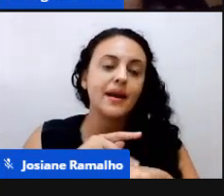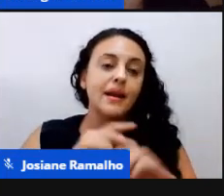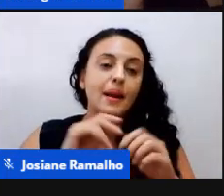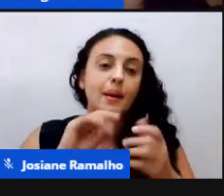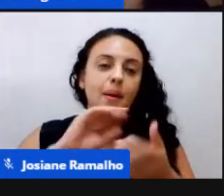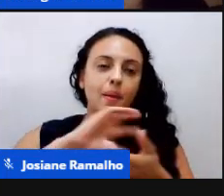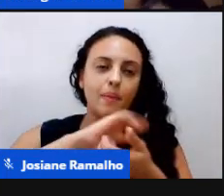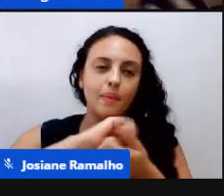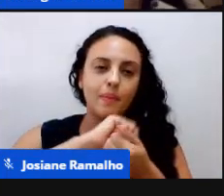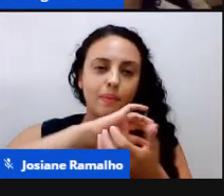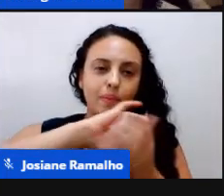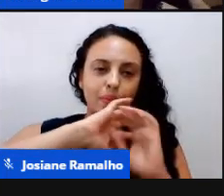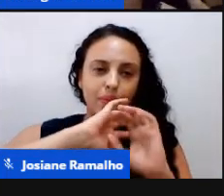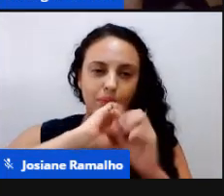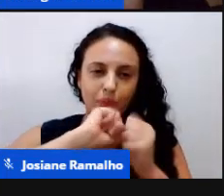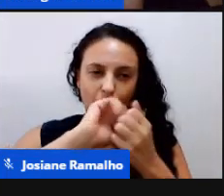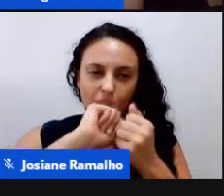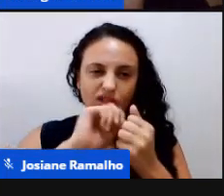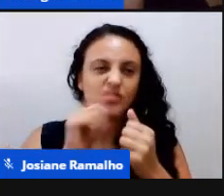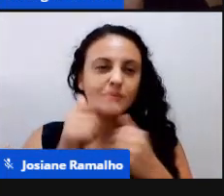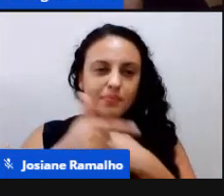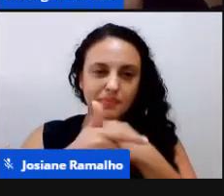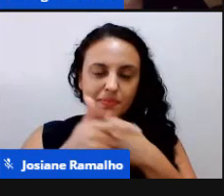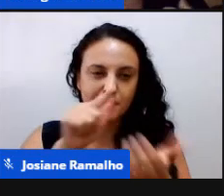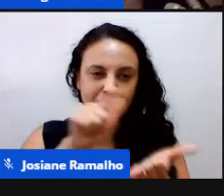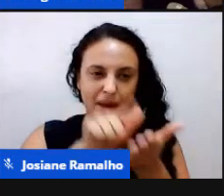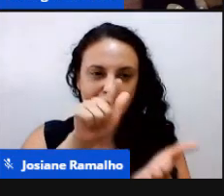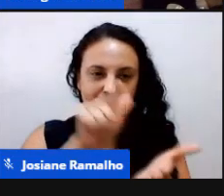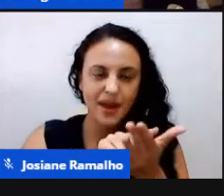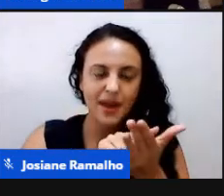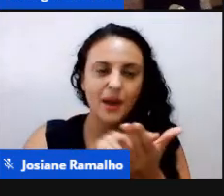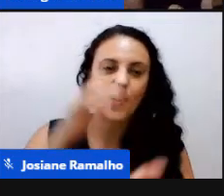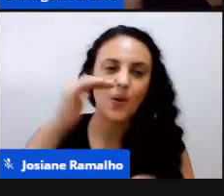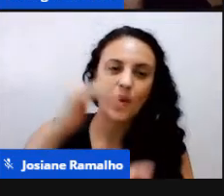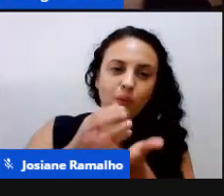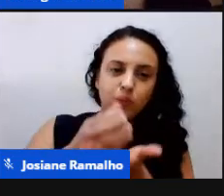papel, garrafa PET, cadeira,